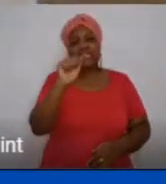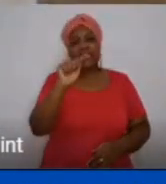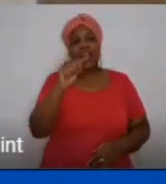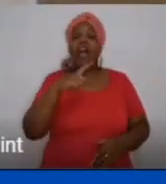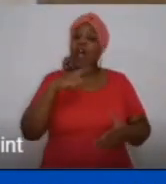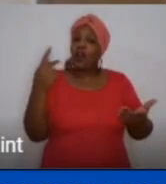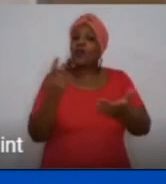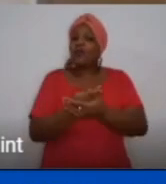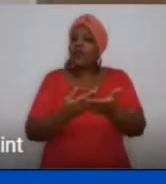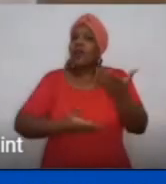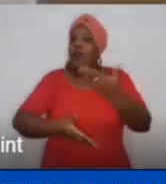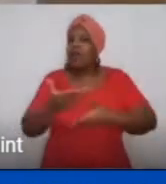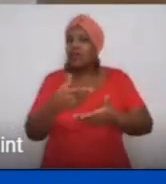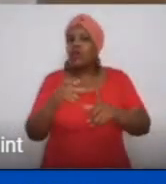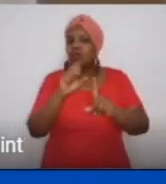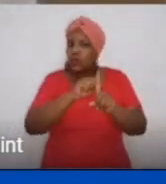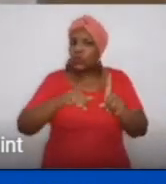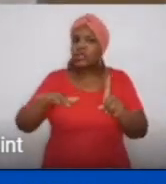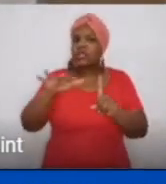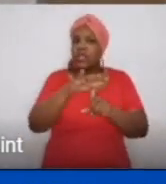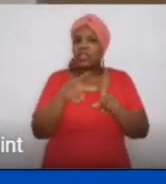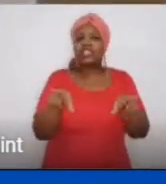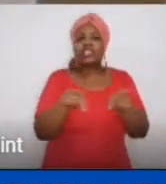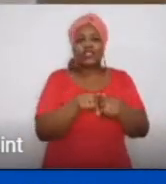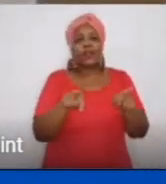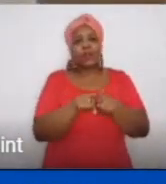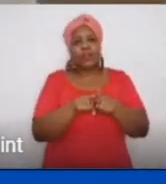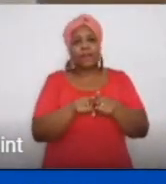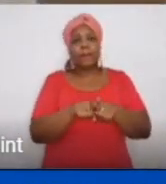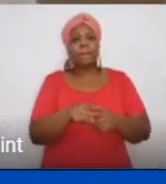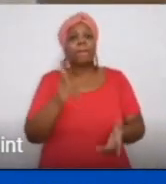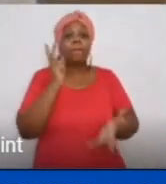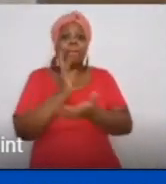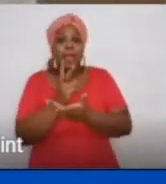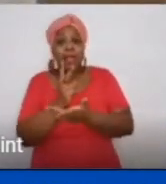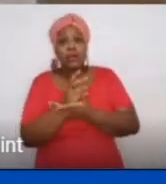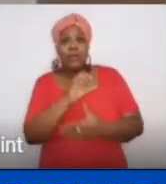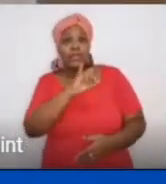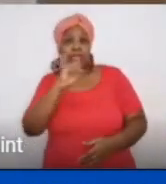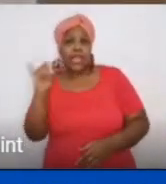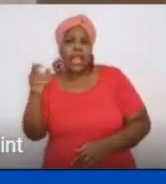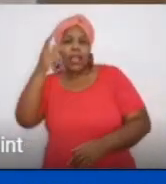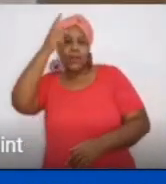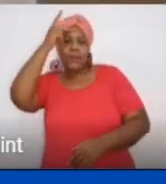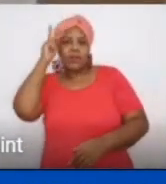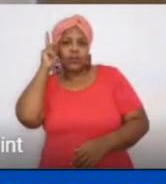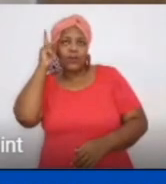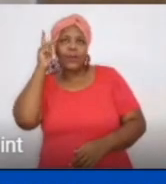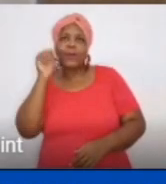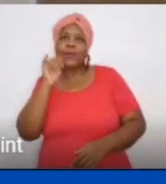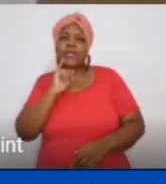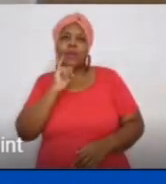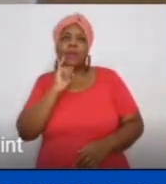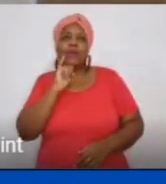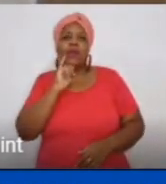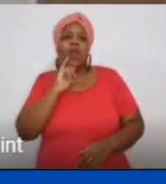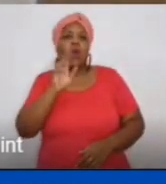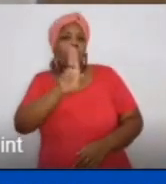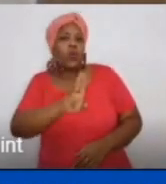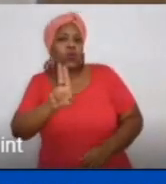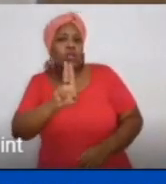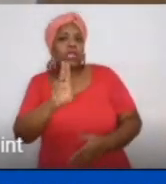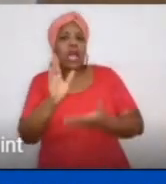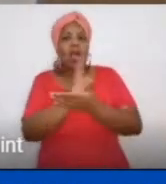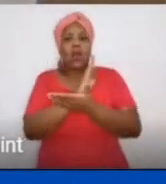nas relações sociais. E mesmo considerando que algumas substâncias, elas ou